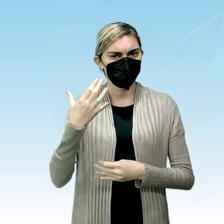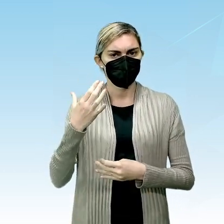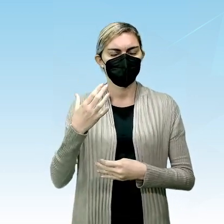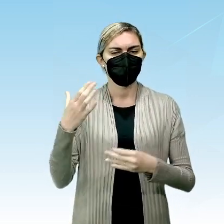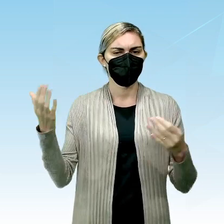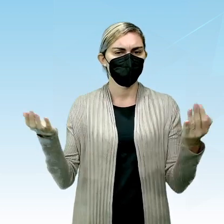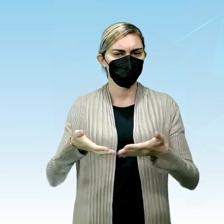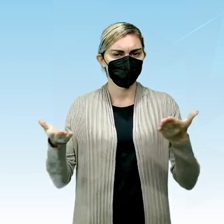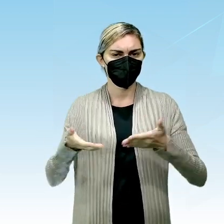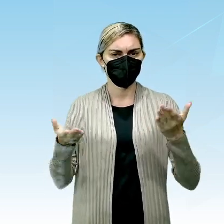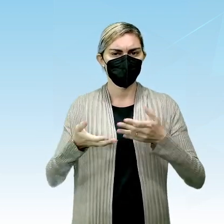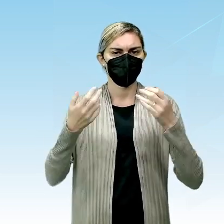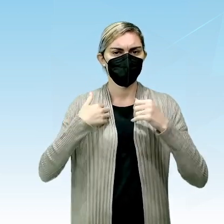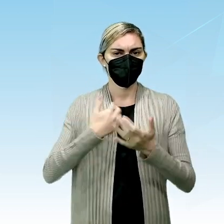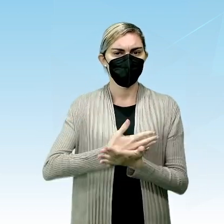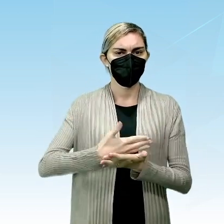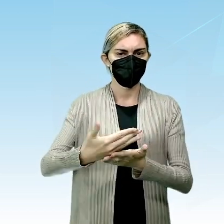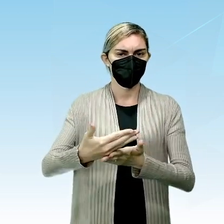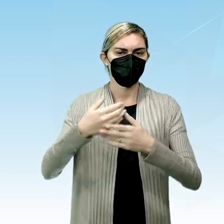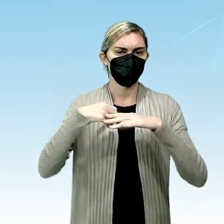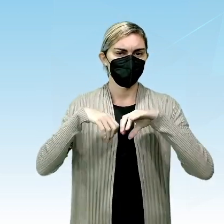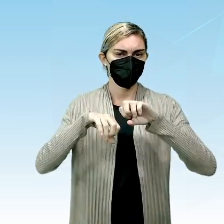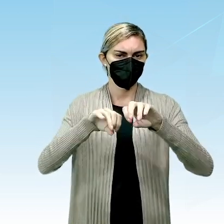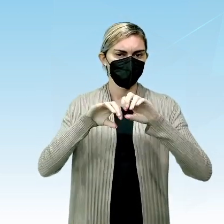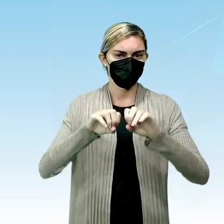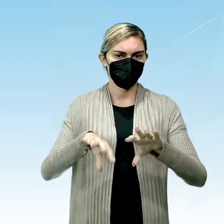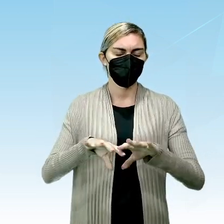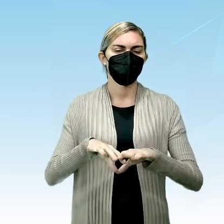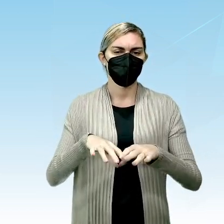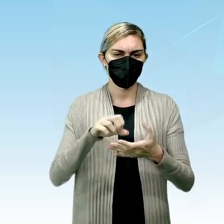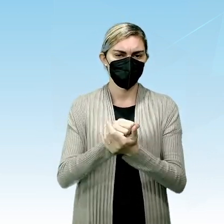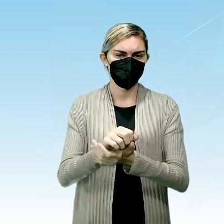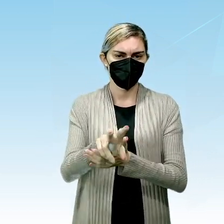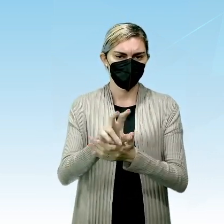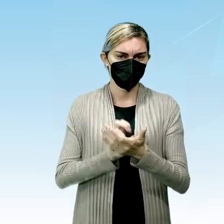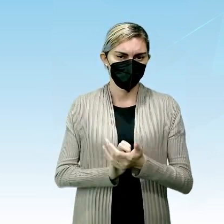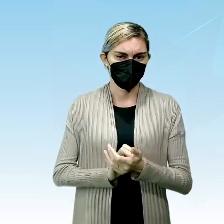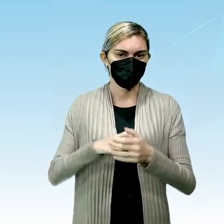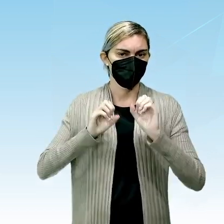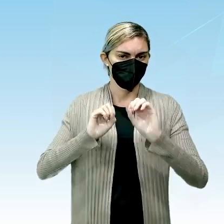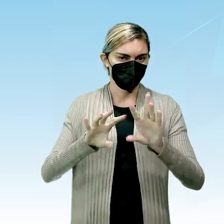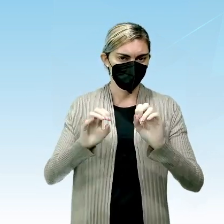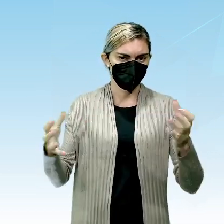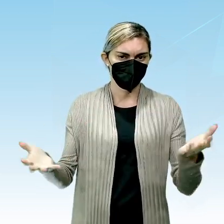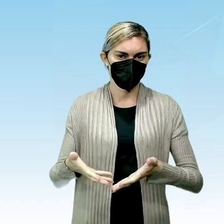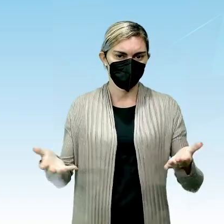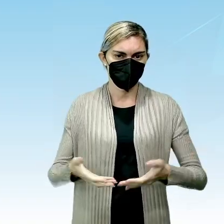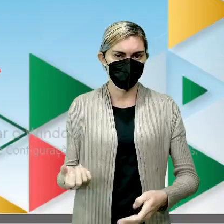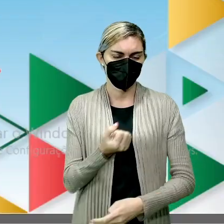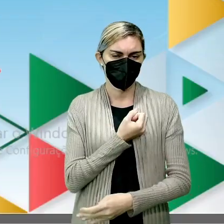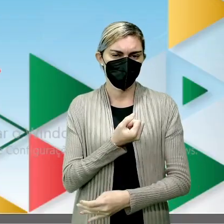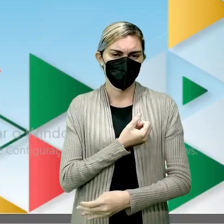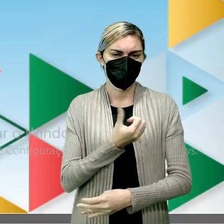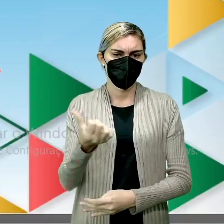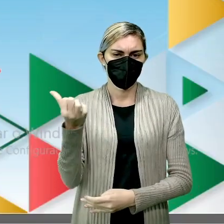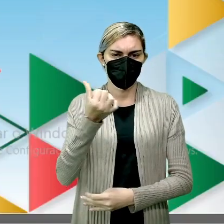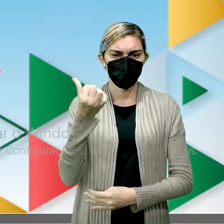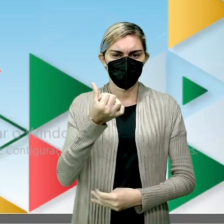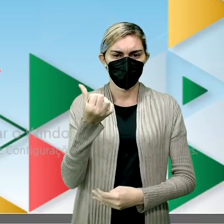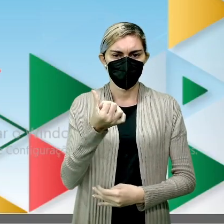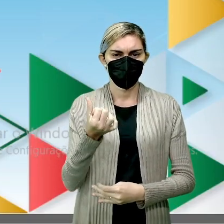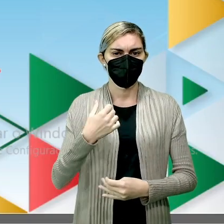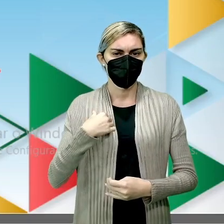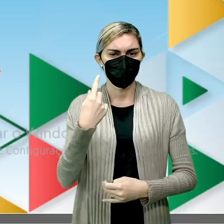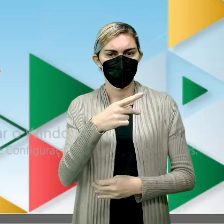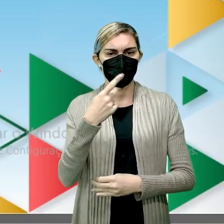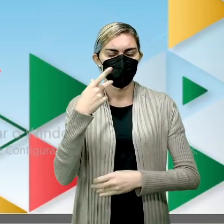e hoje nós iremos começar aqui mais uma aula do EducaPE. A aula de hoje é a de número 6. Eu